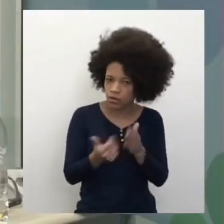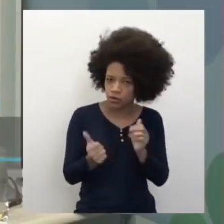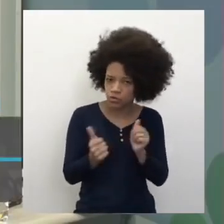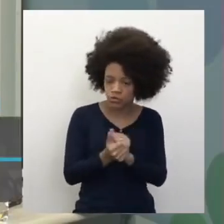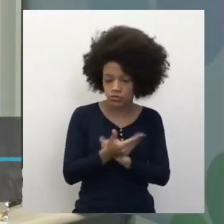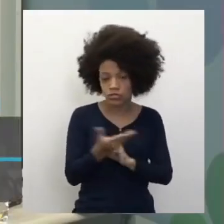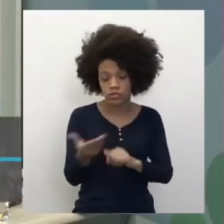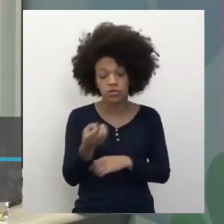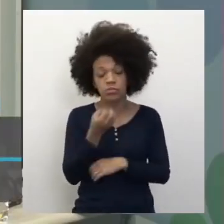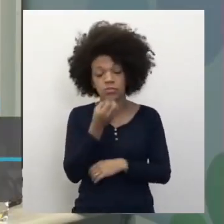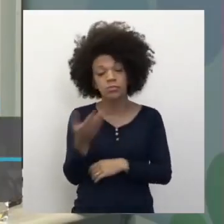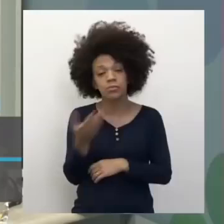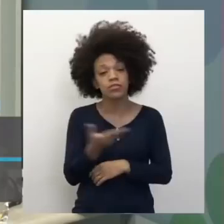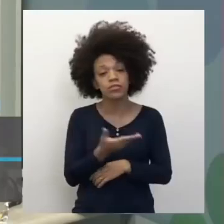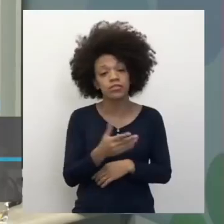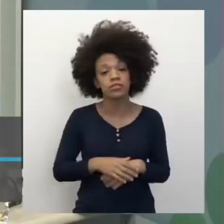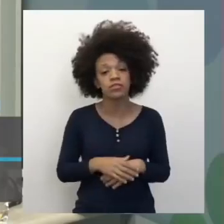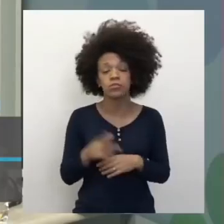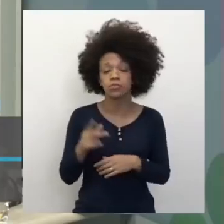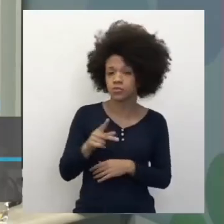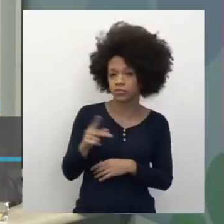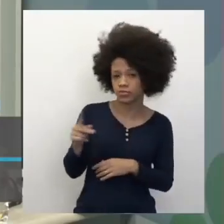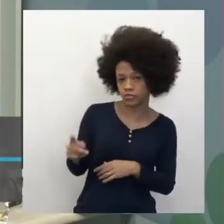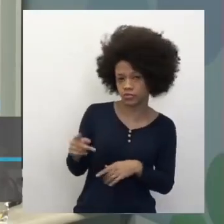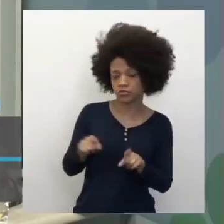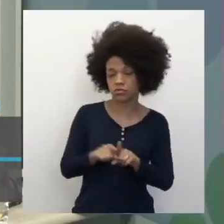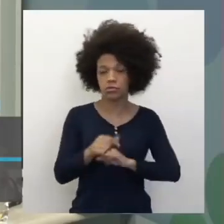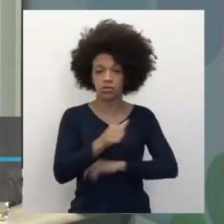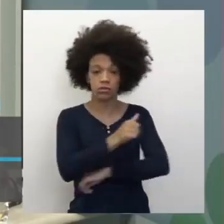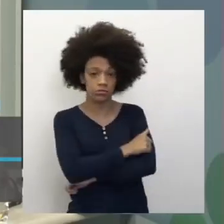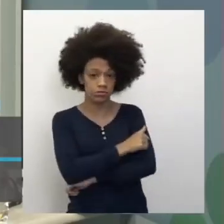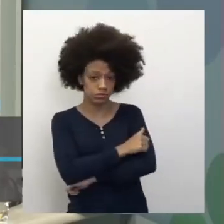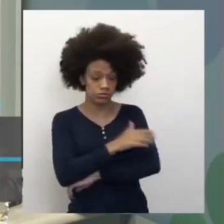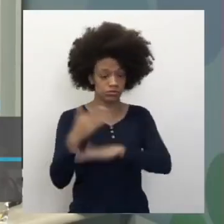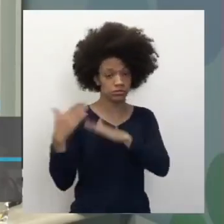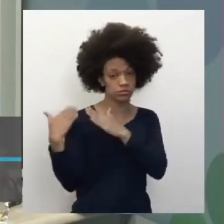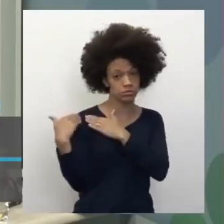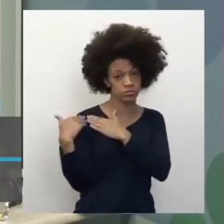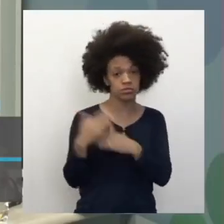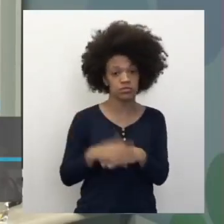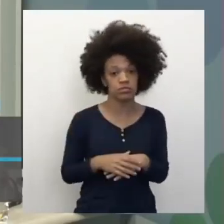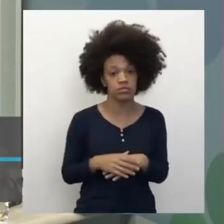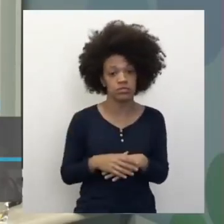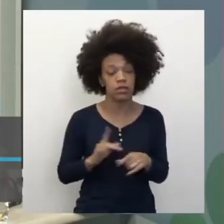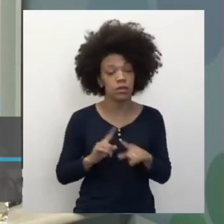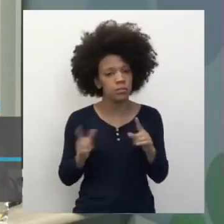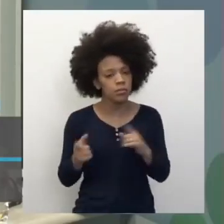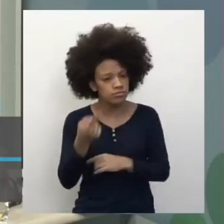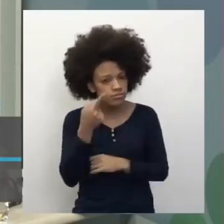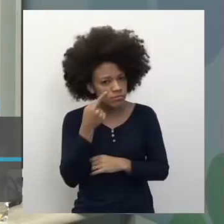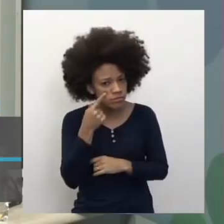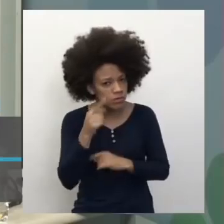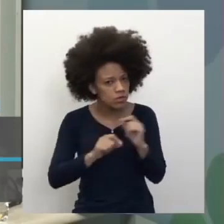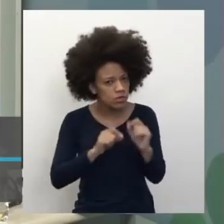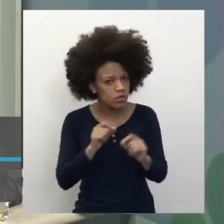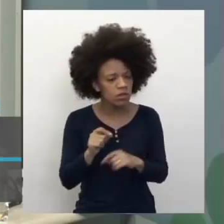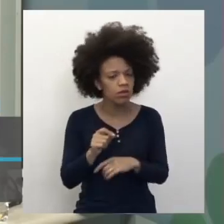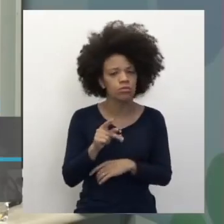sempre bem-vindos, tanto os professores, alunos, responsáveis, mas fazendo aquela observação do